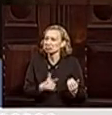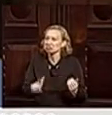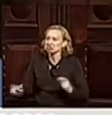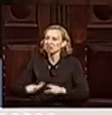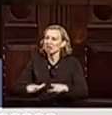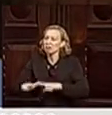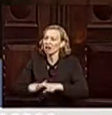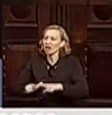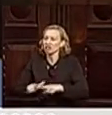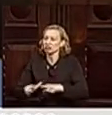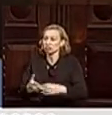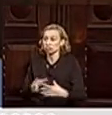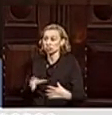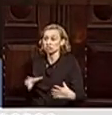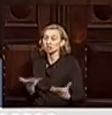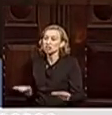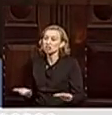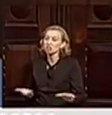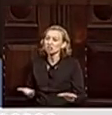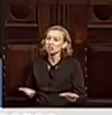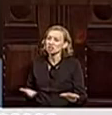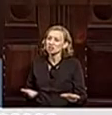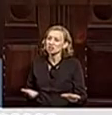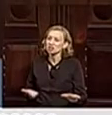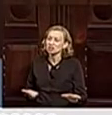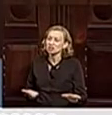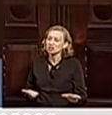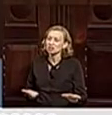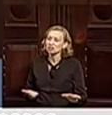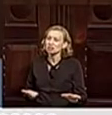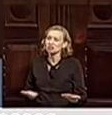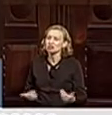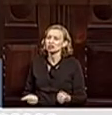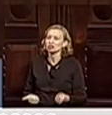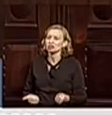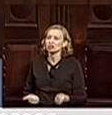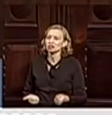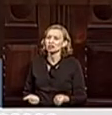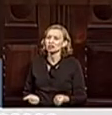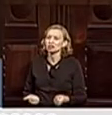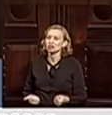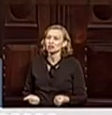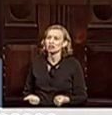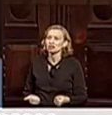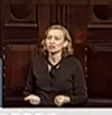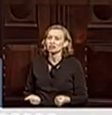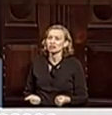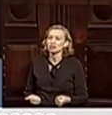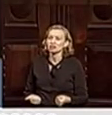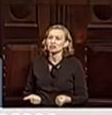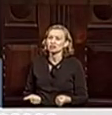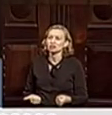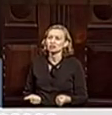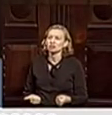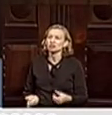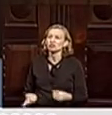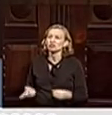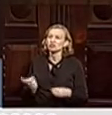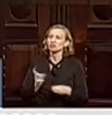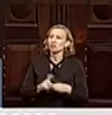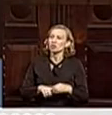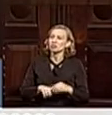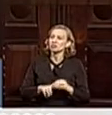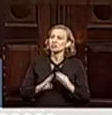mostram jovens desempregados, na melhor das hipóteses, tendem a voltar para a escola ou para